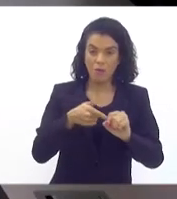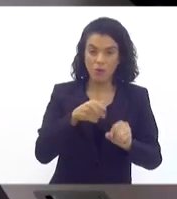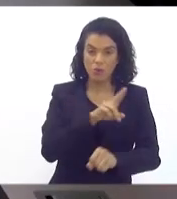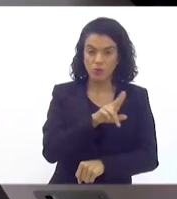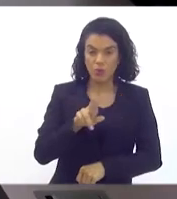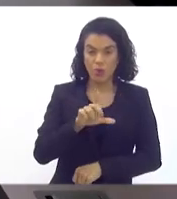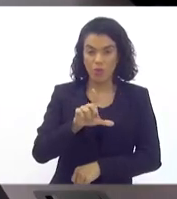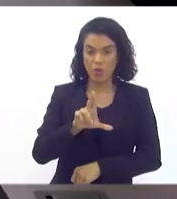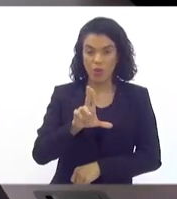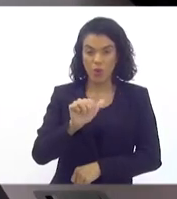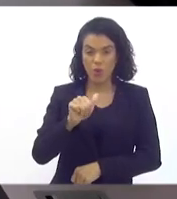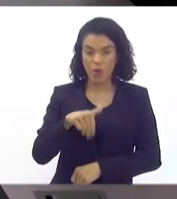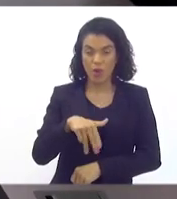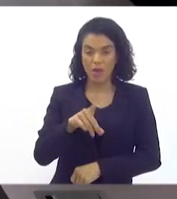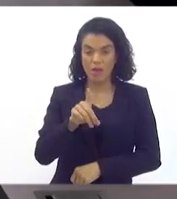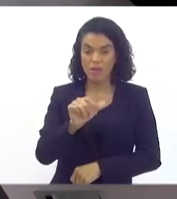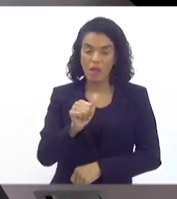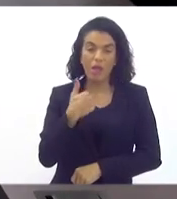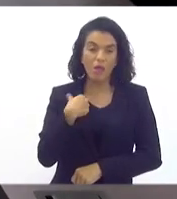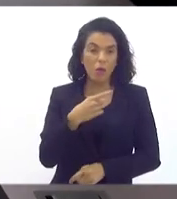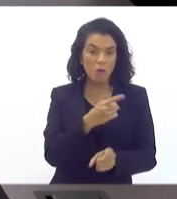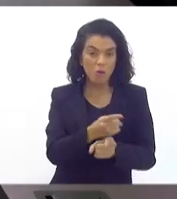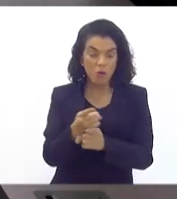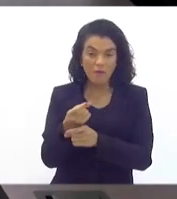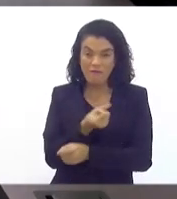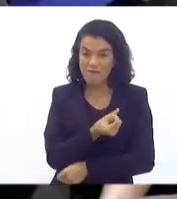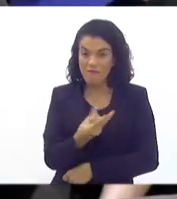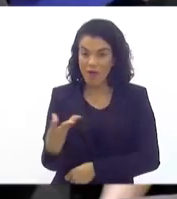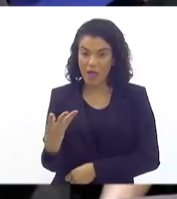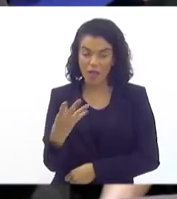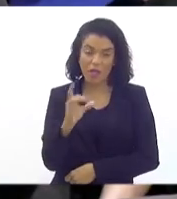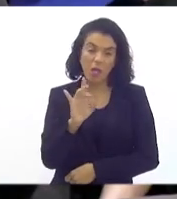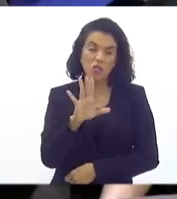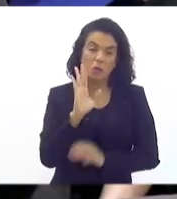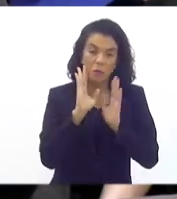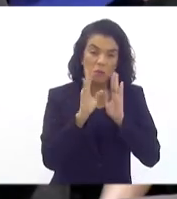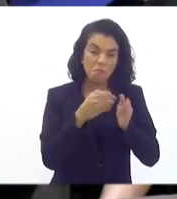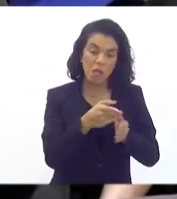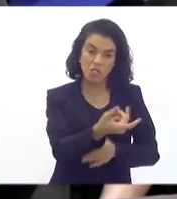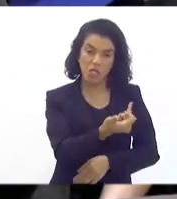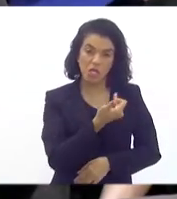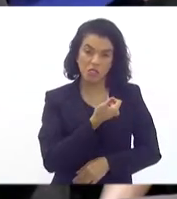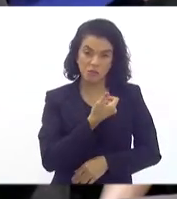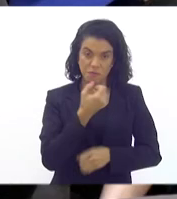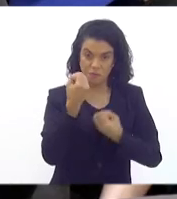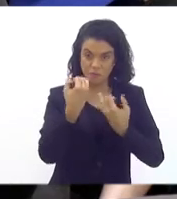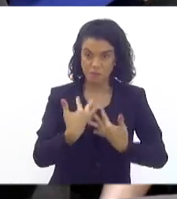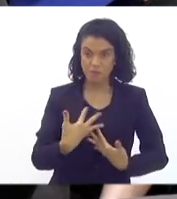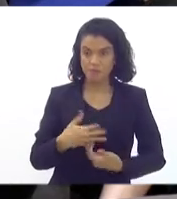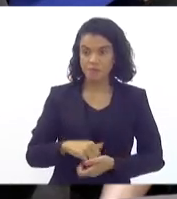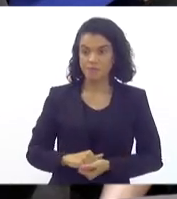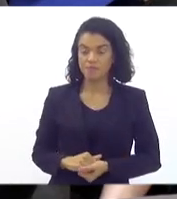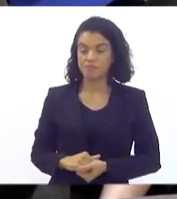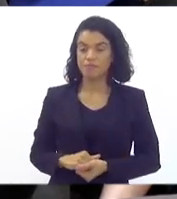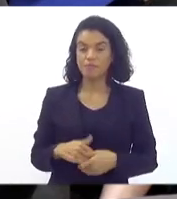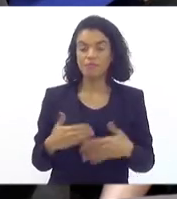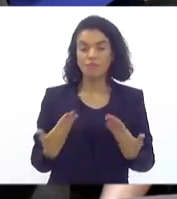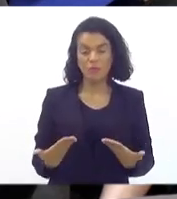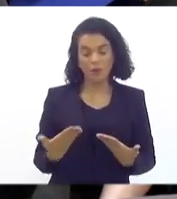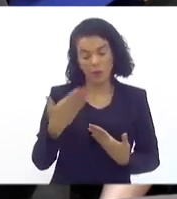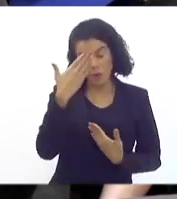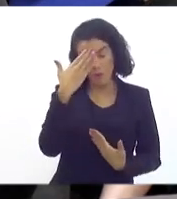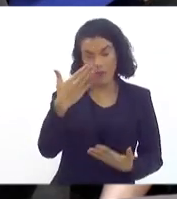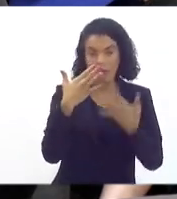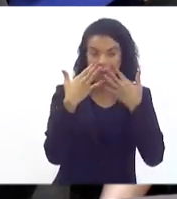outra audiência Eu verifiquei que são vários era só para especificar Mas ele já já esclareceu aqui então excelência